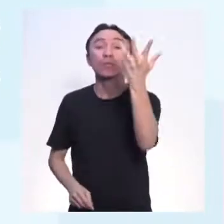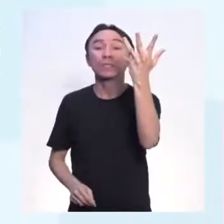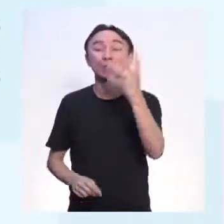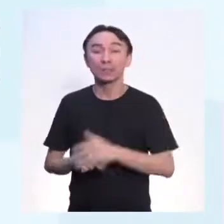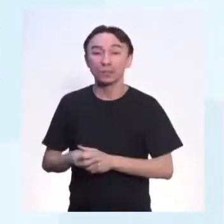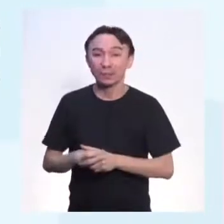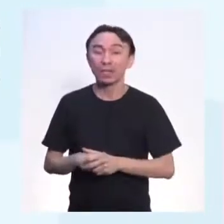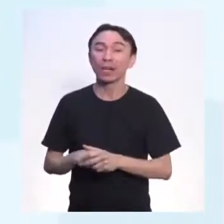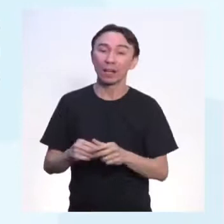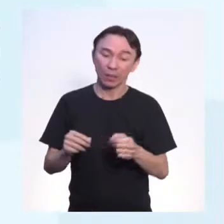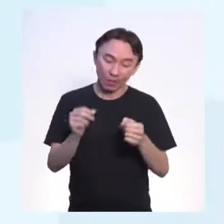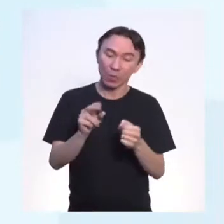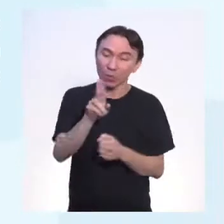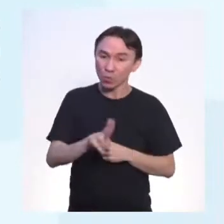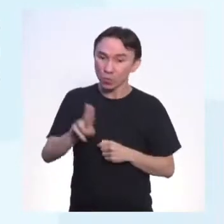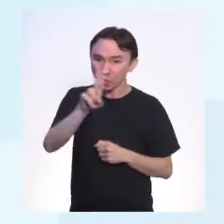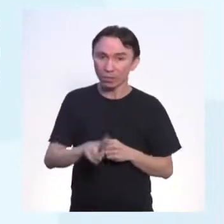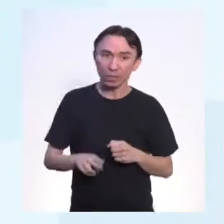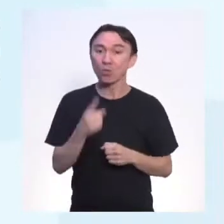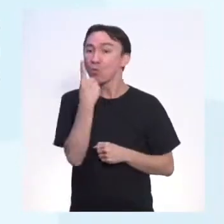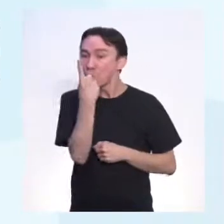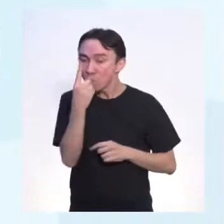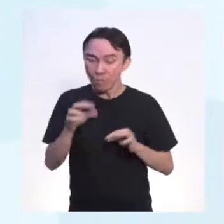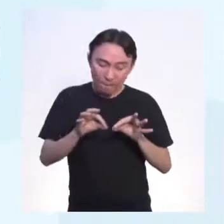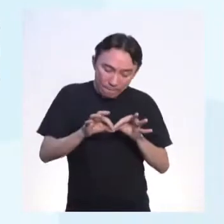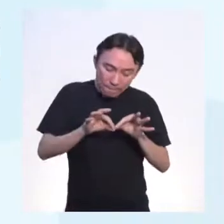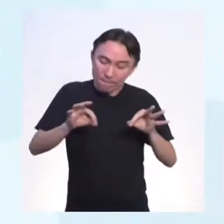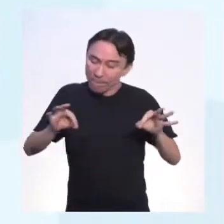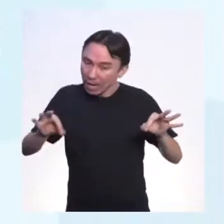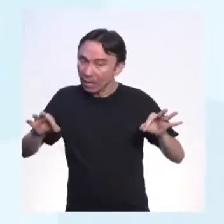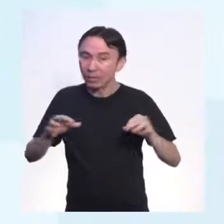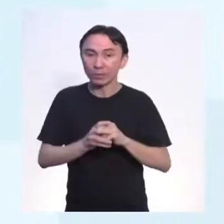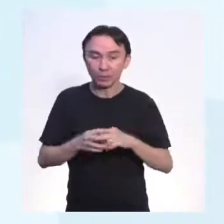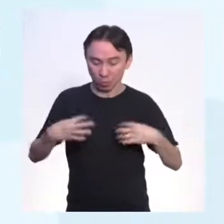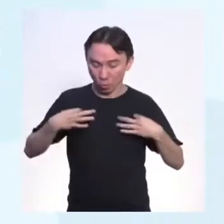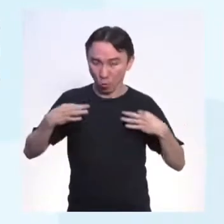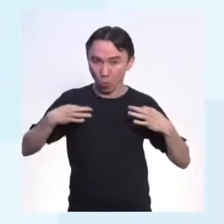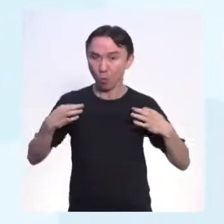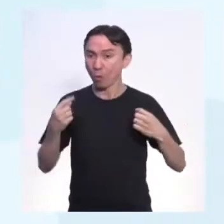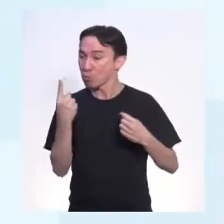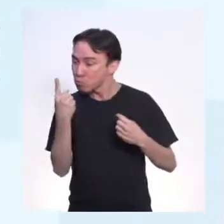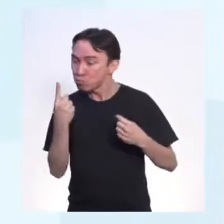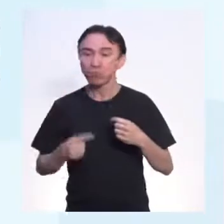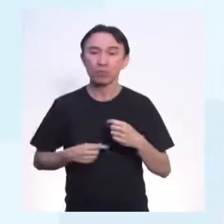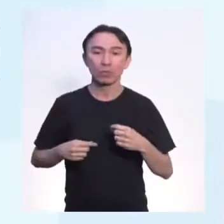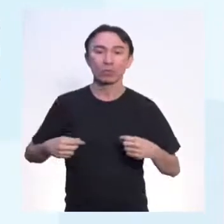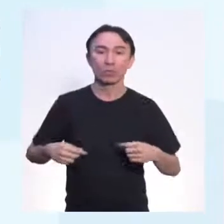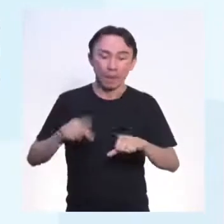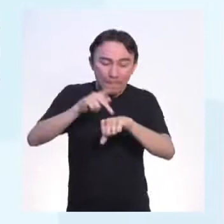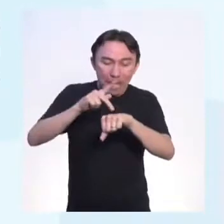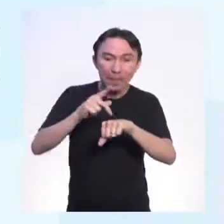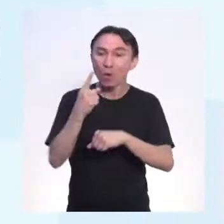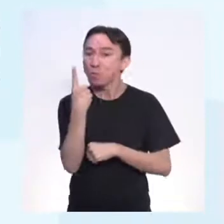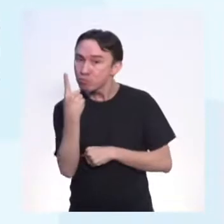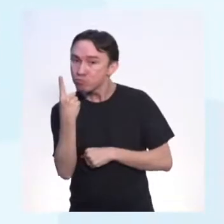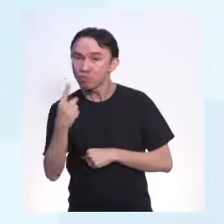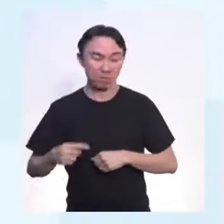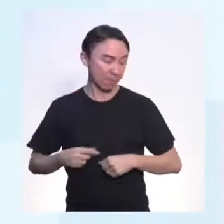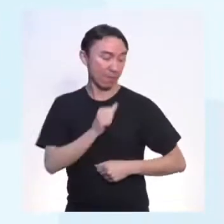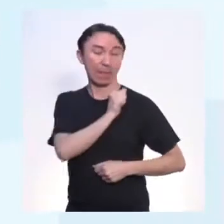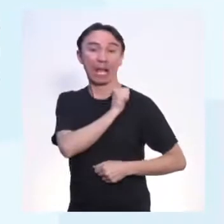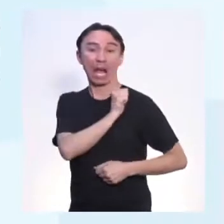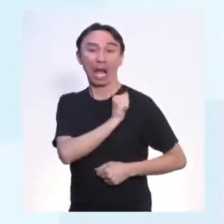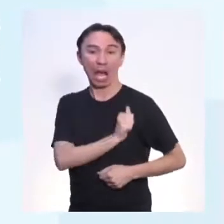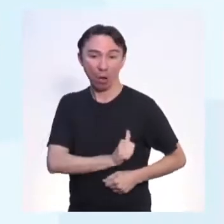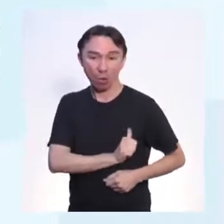um fecho, um tecido, uma pedra e uma alça? Essa é a pergunta. Então,